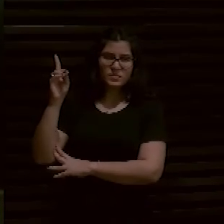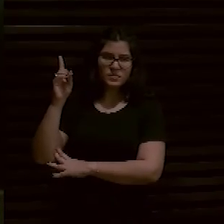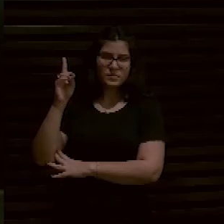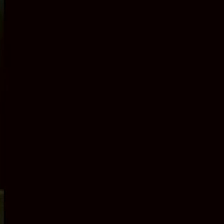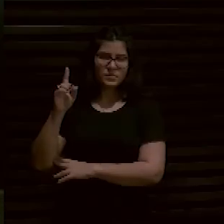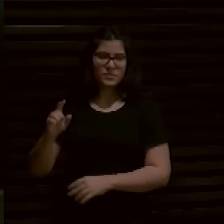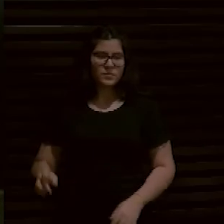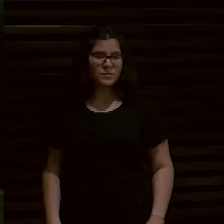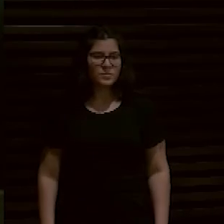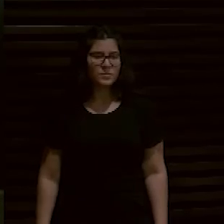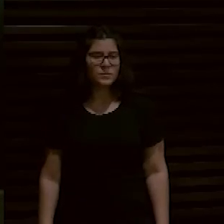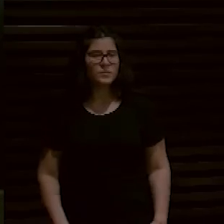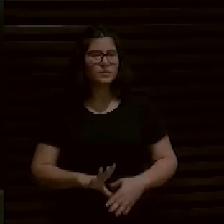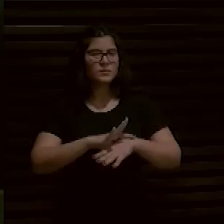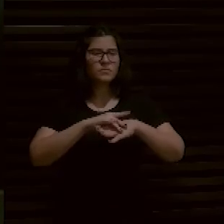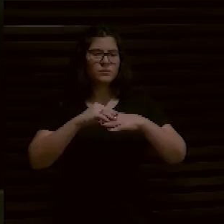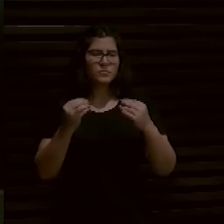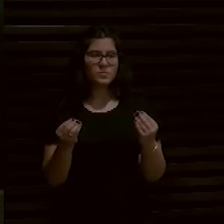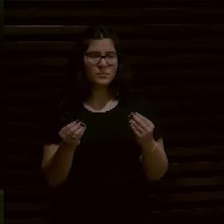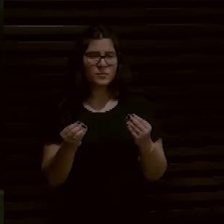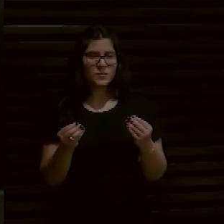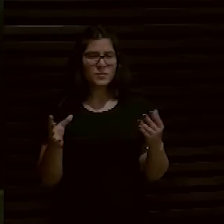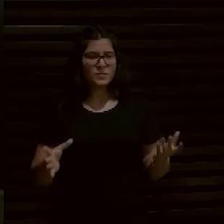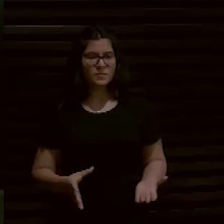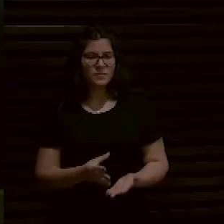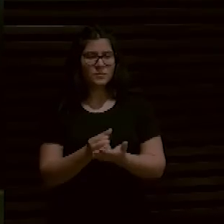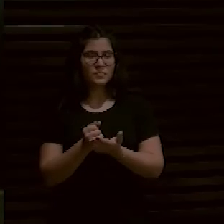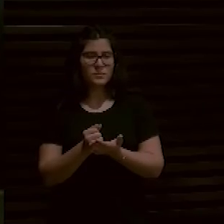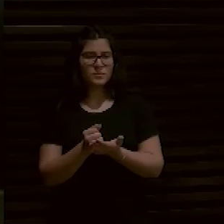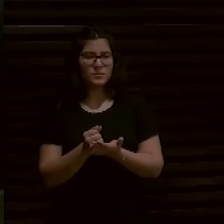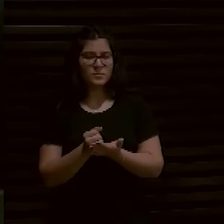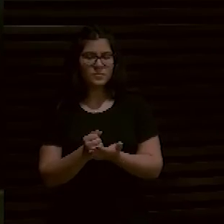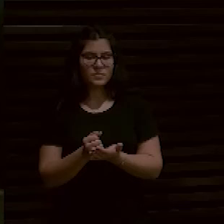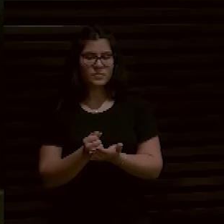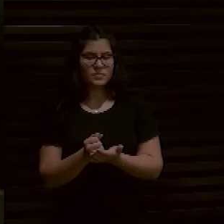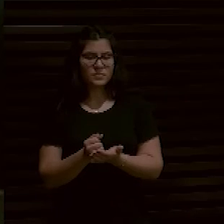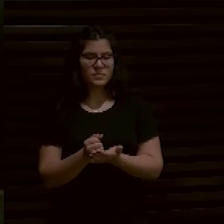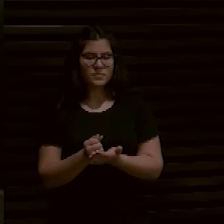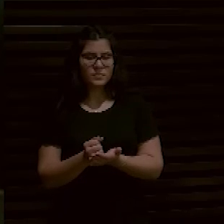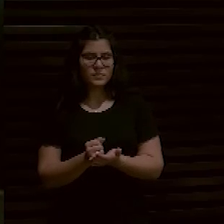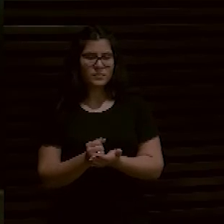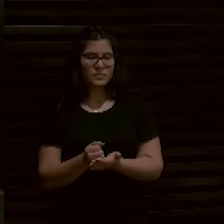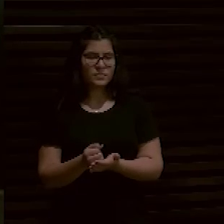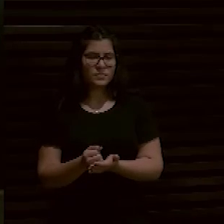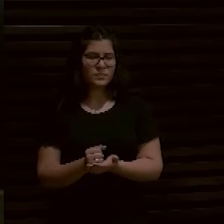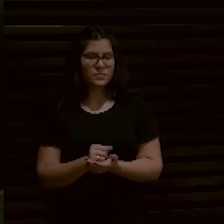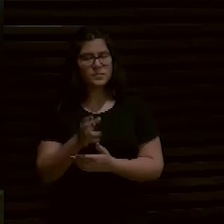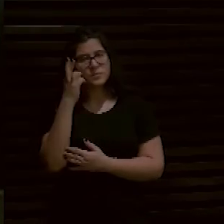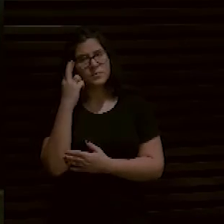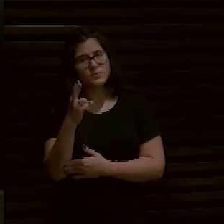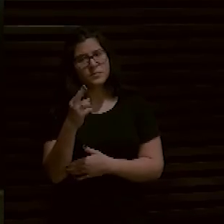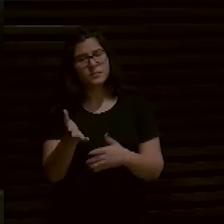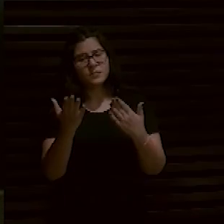há cura e salvação. Seguimos. Para tanto, o Senhor dá